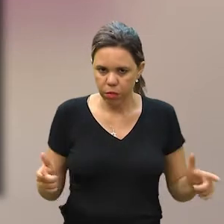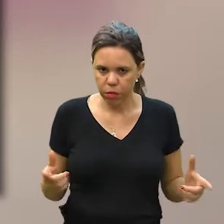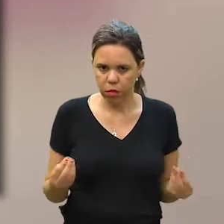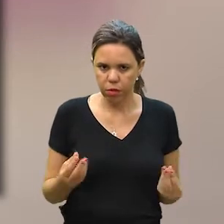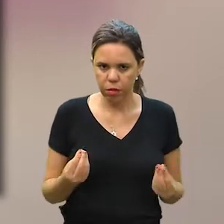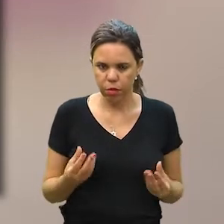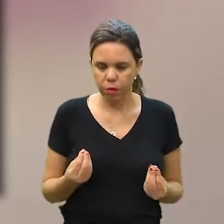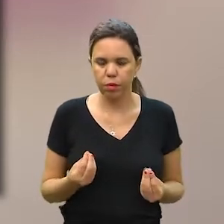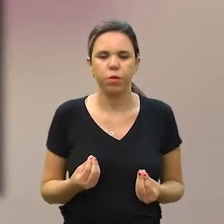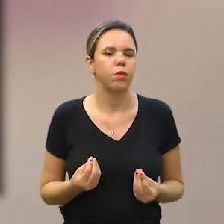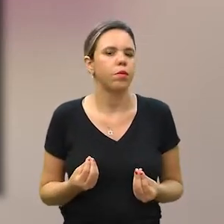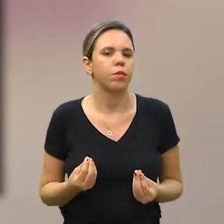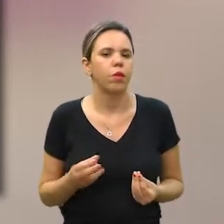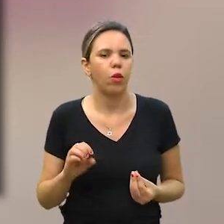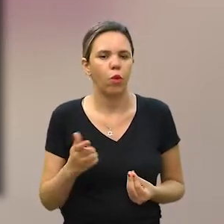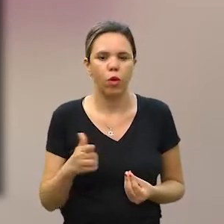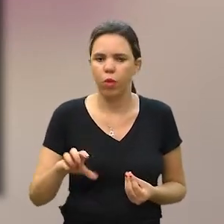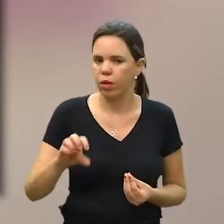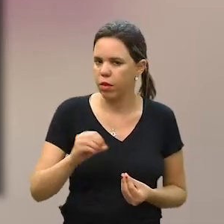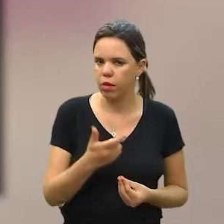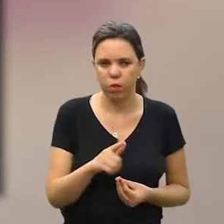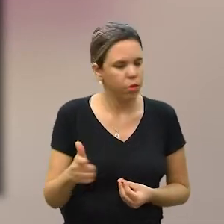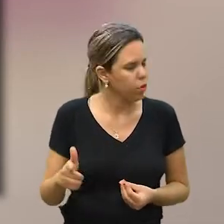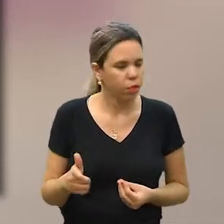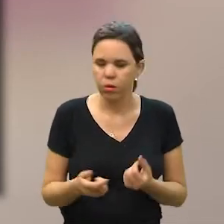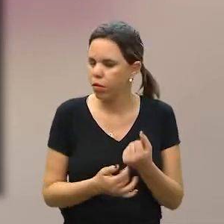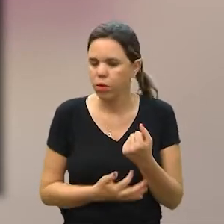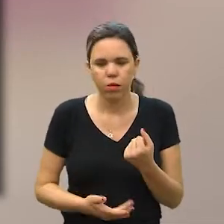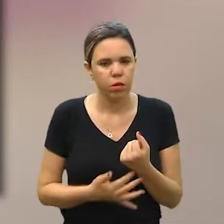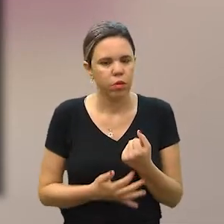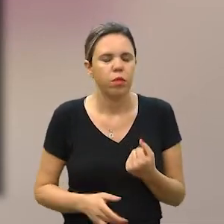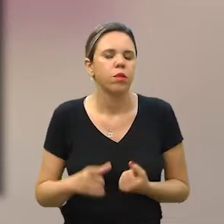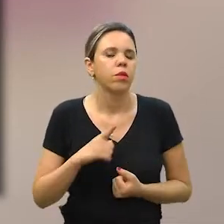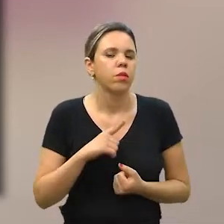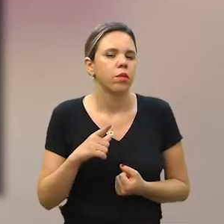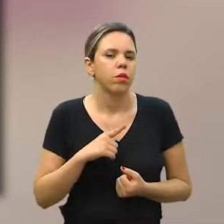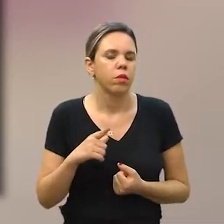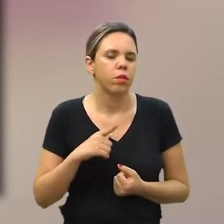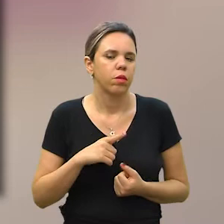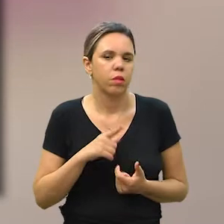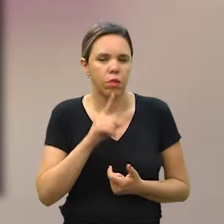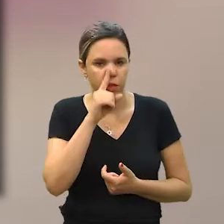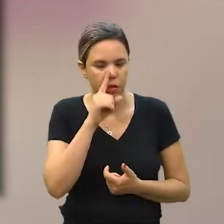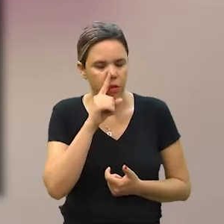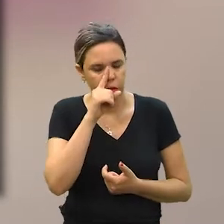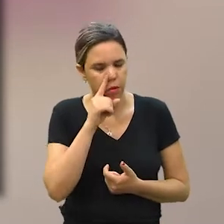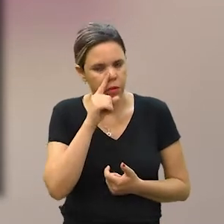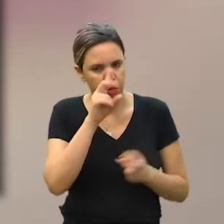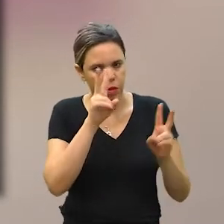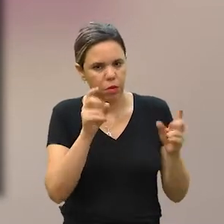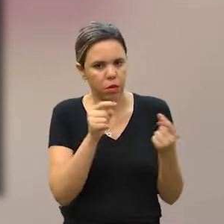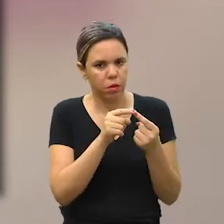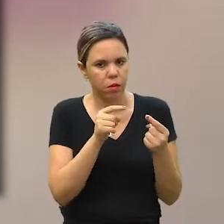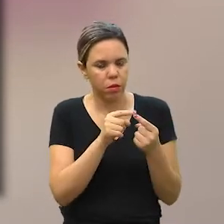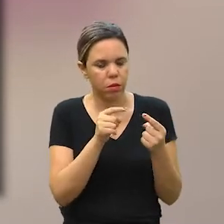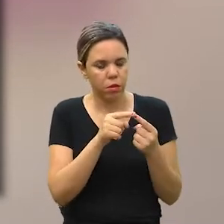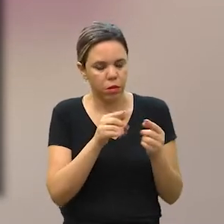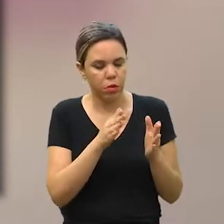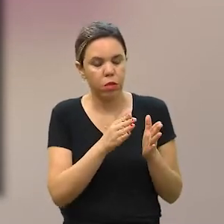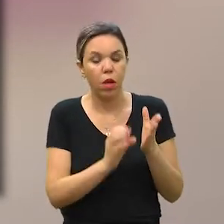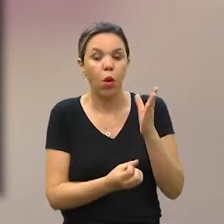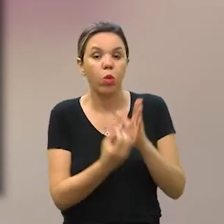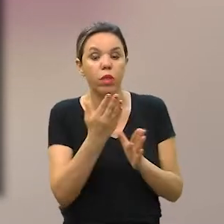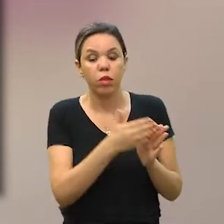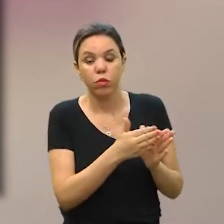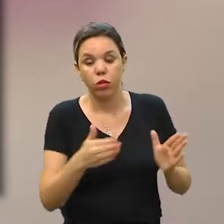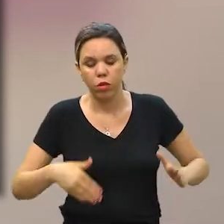aumentar bastante os fatores de coagulação para não ter hemorragia, a gente tem os fatores de risco relacionados ao